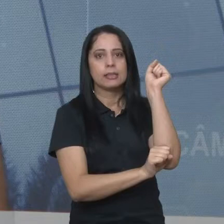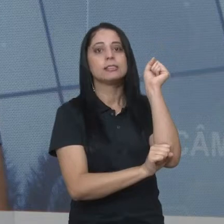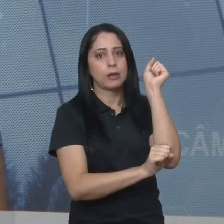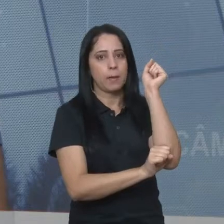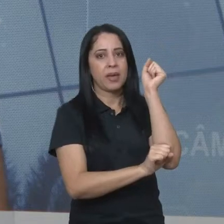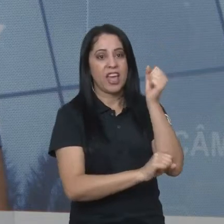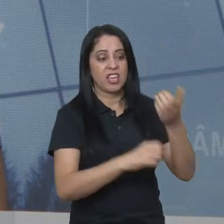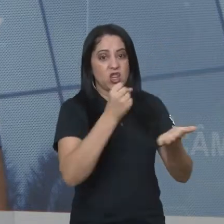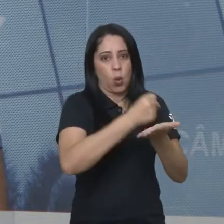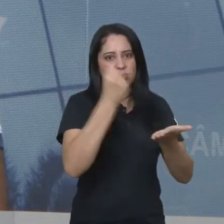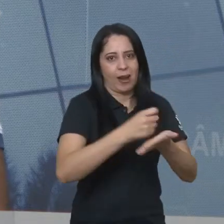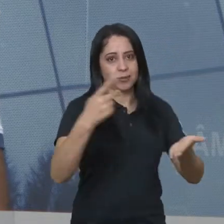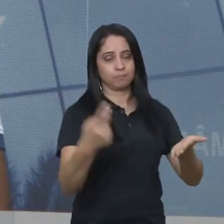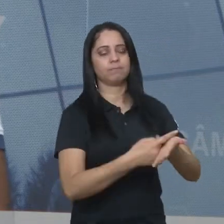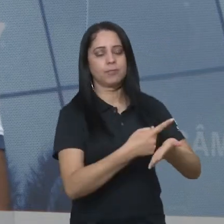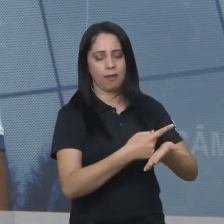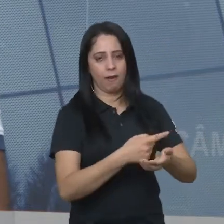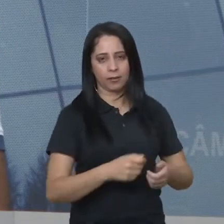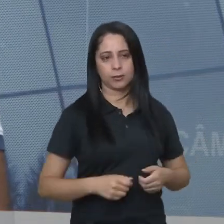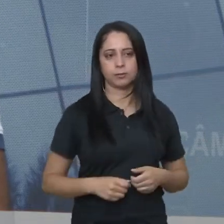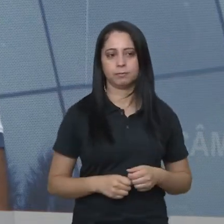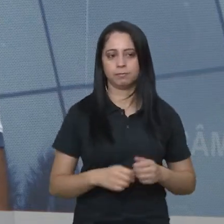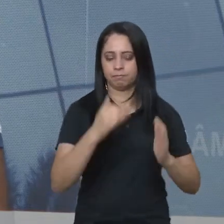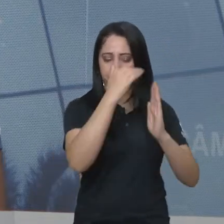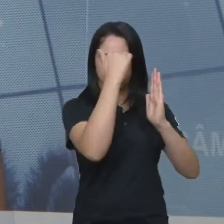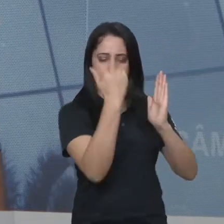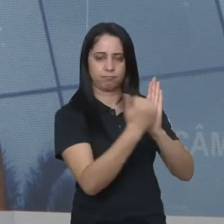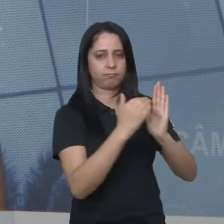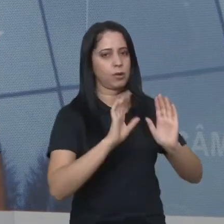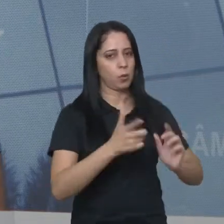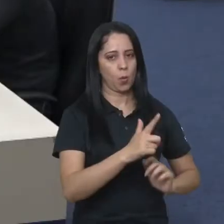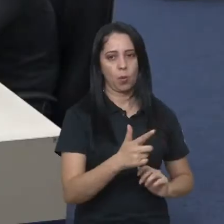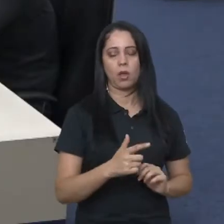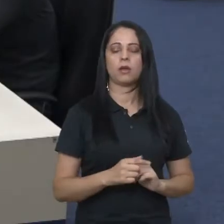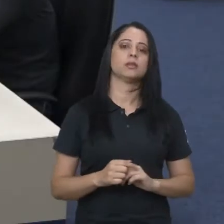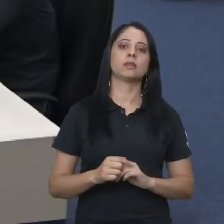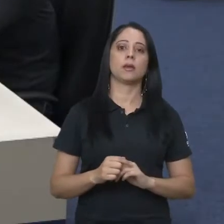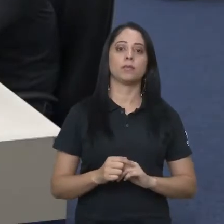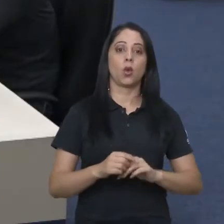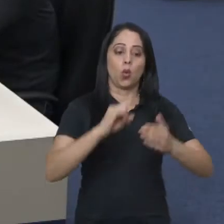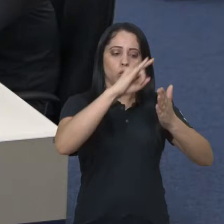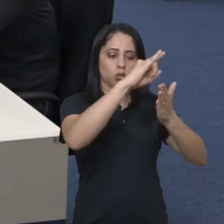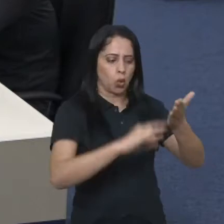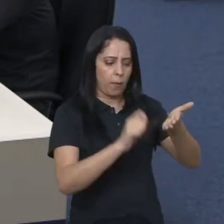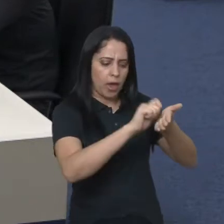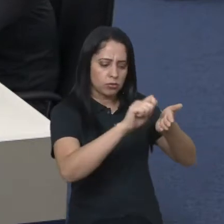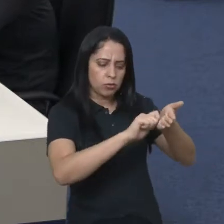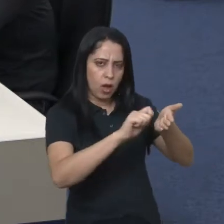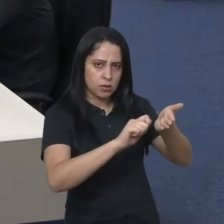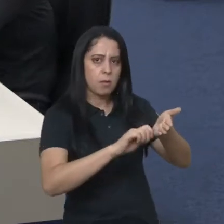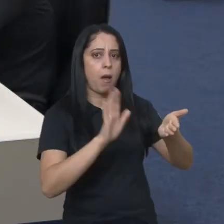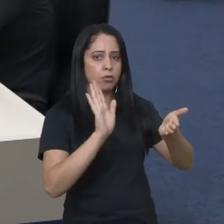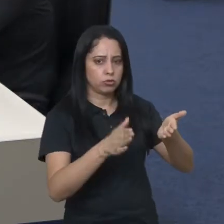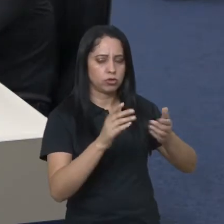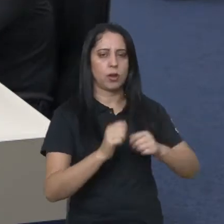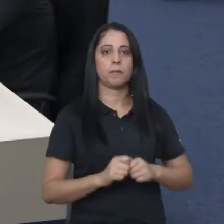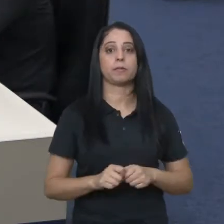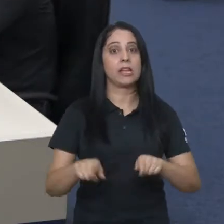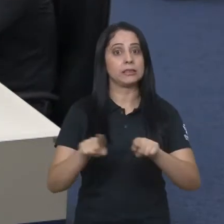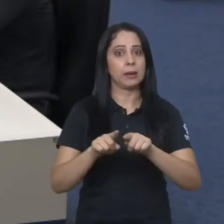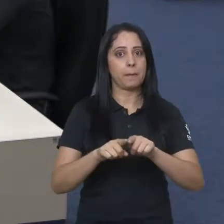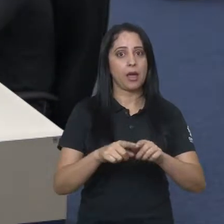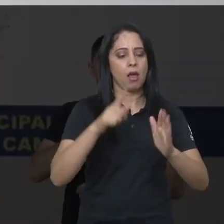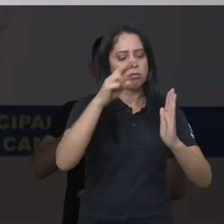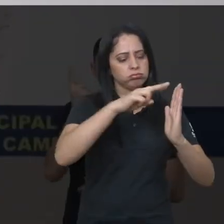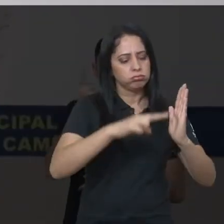investiga suposto descumprimento do contrato da Sabesp com o município. O documento foi assinado pelos membros da SEI, criada